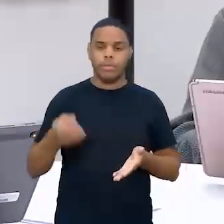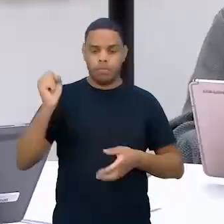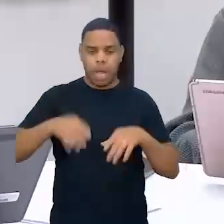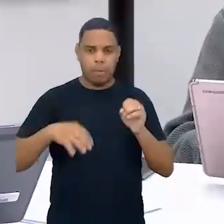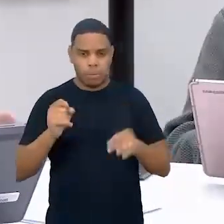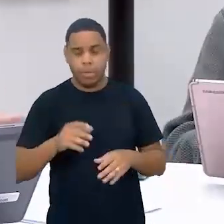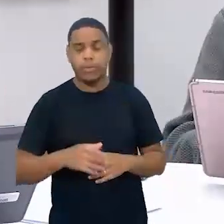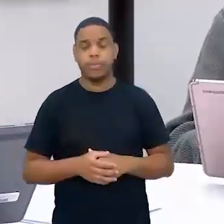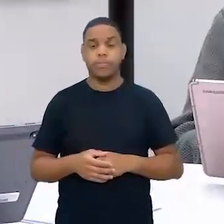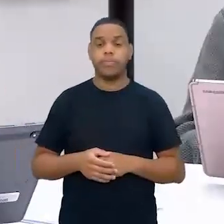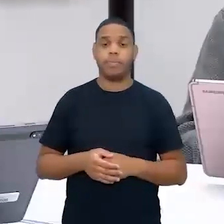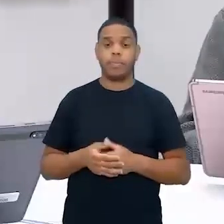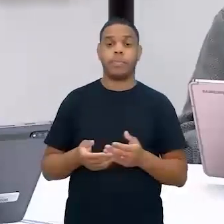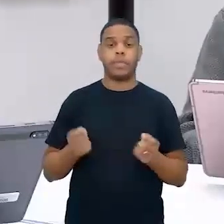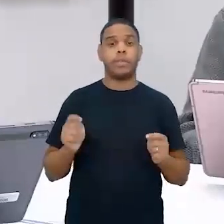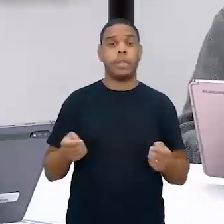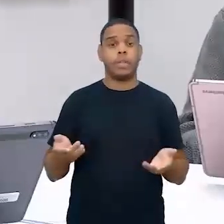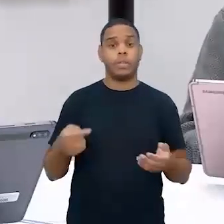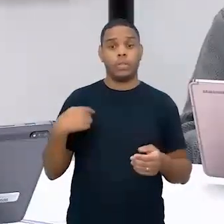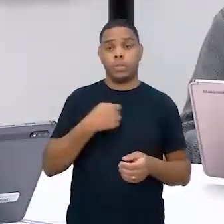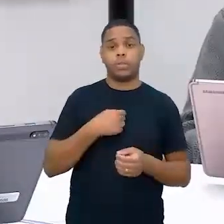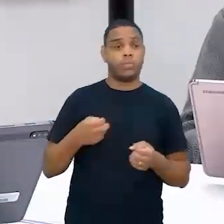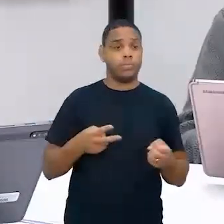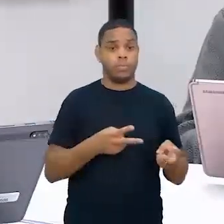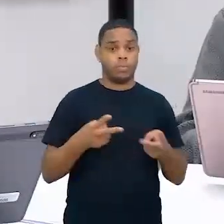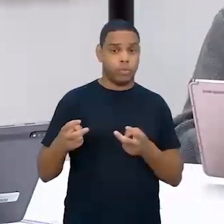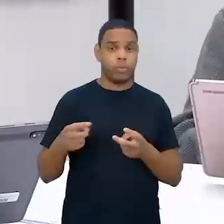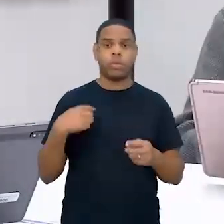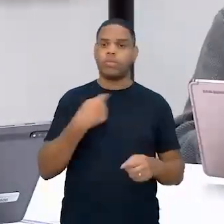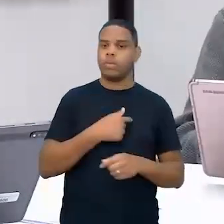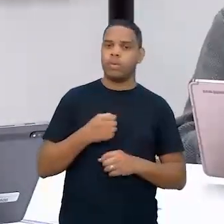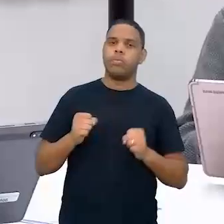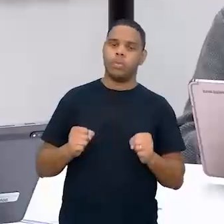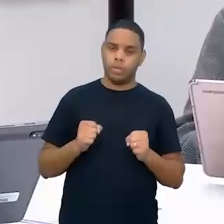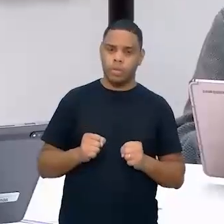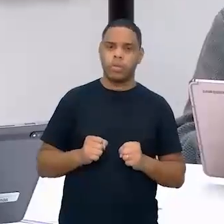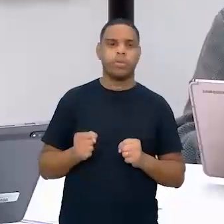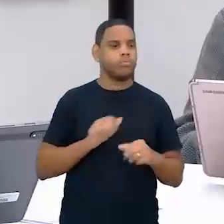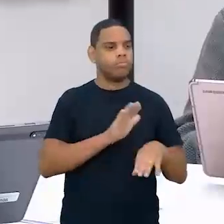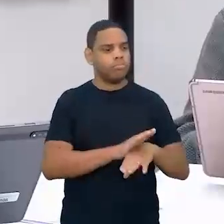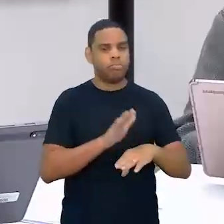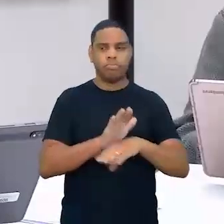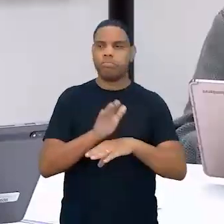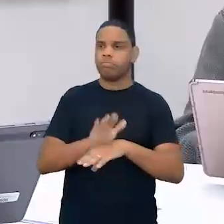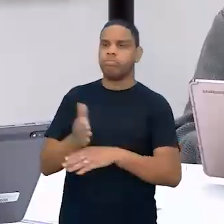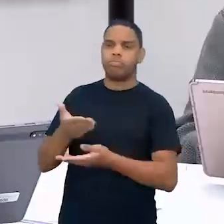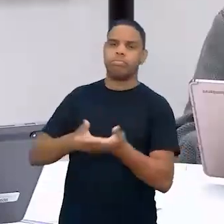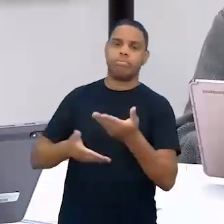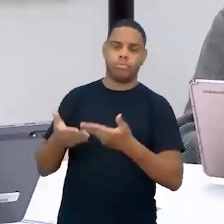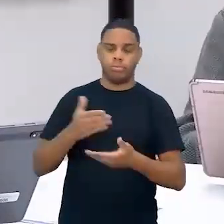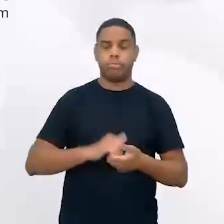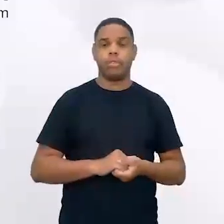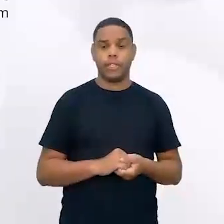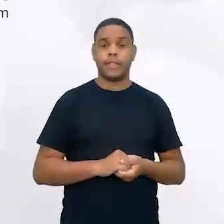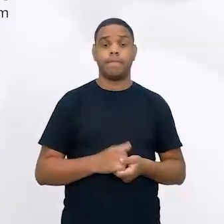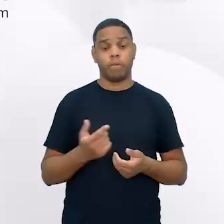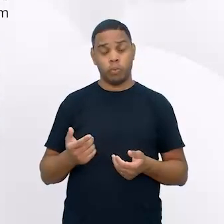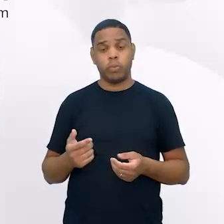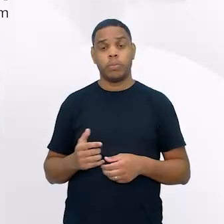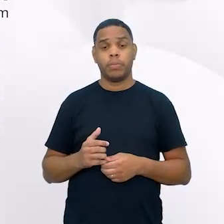sem falta, nos permite ver, né, que a gente pode trabalhar de uma maneira colaborativa e, com